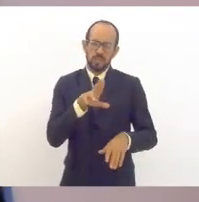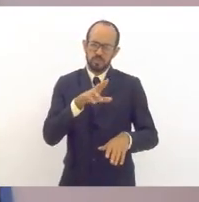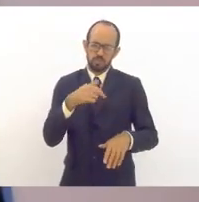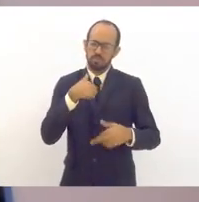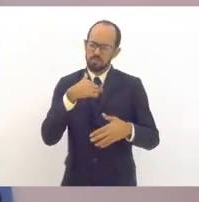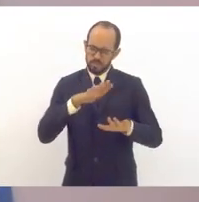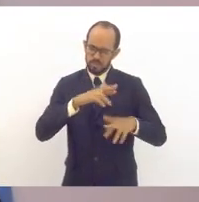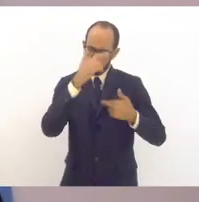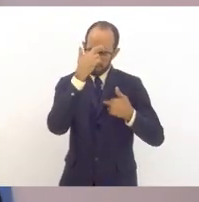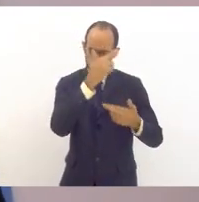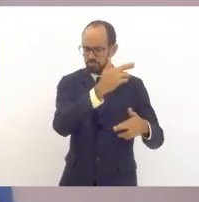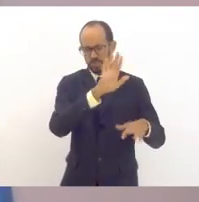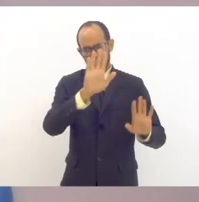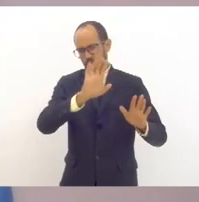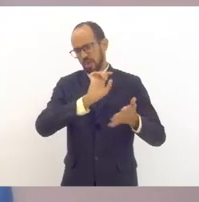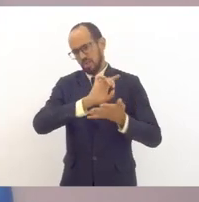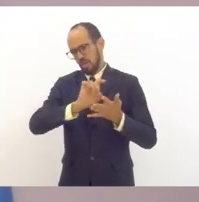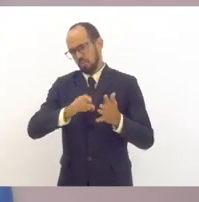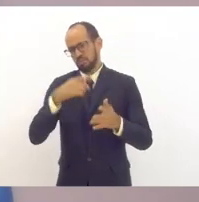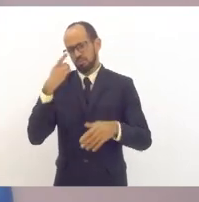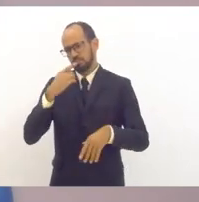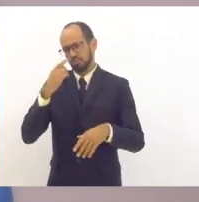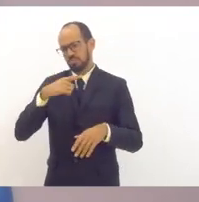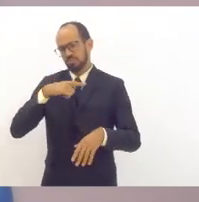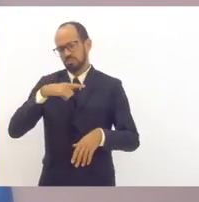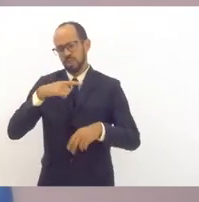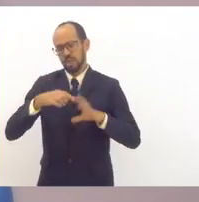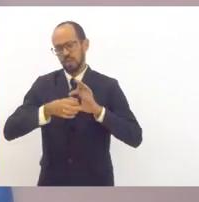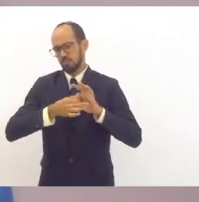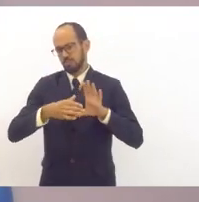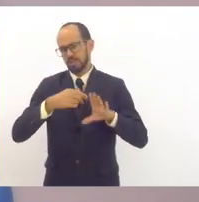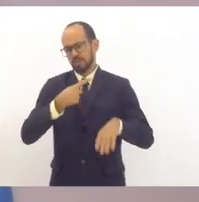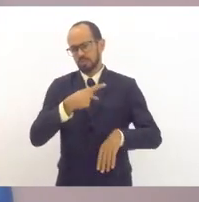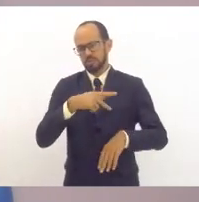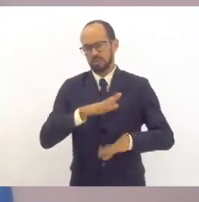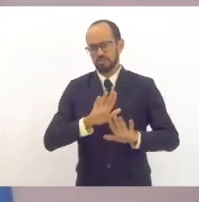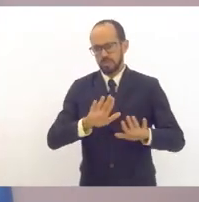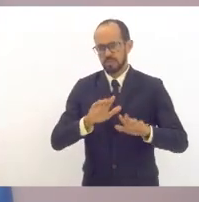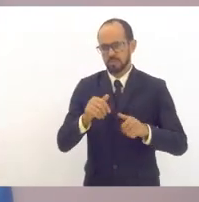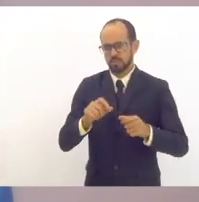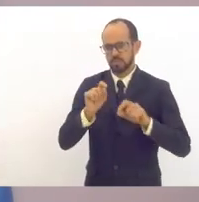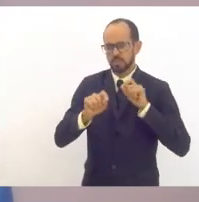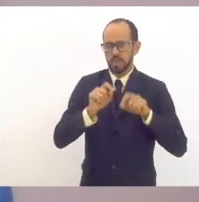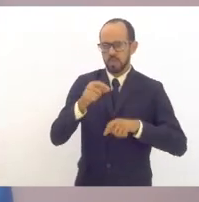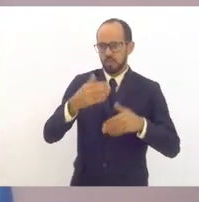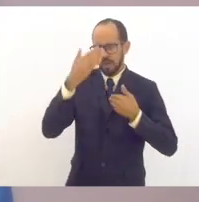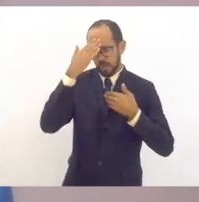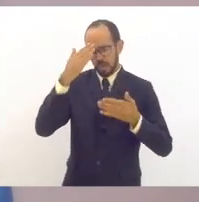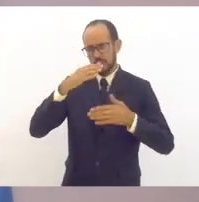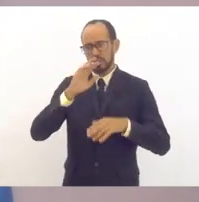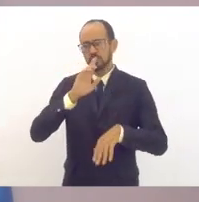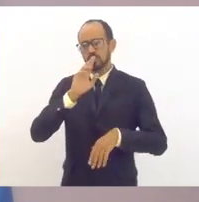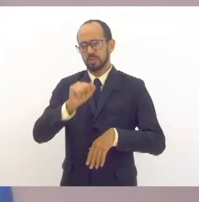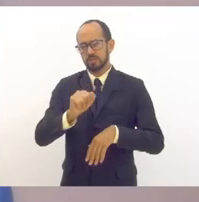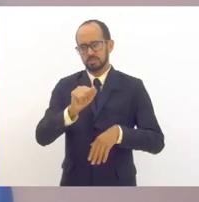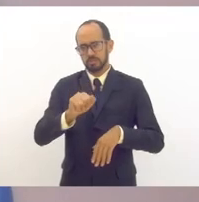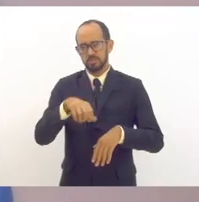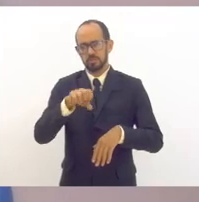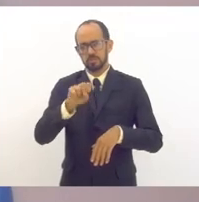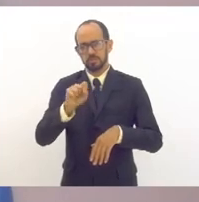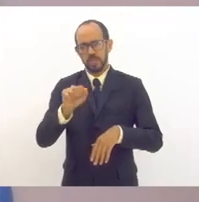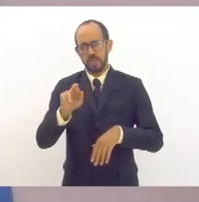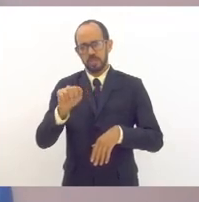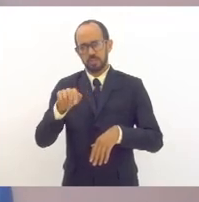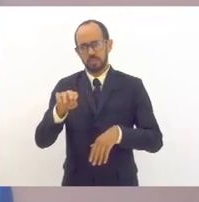tem autonomia pode fazer né Então desse jeito eu agradeço as palavras do Amorim do Serginho mas ele precisa